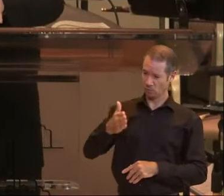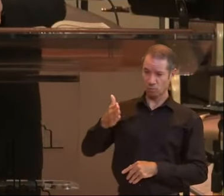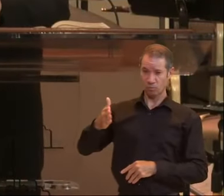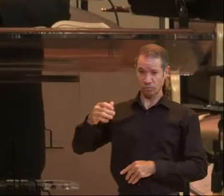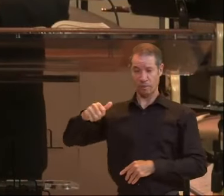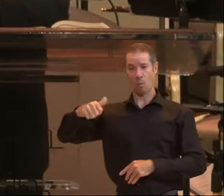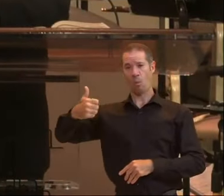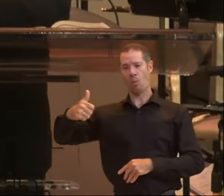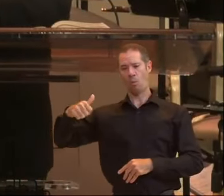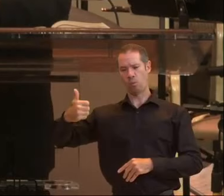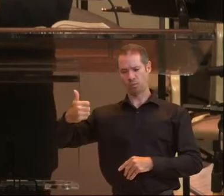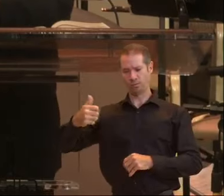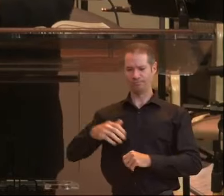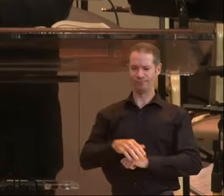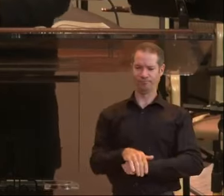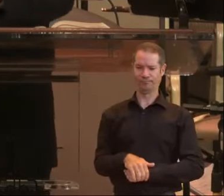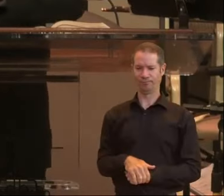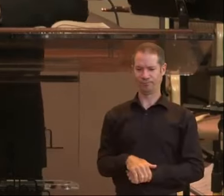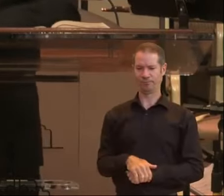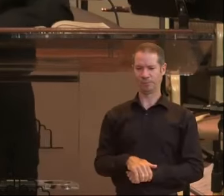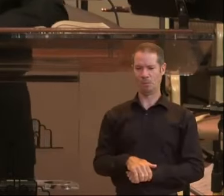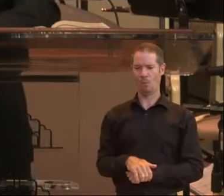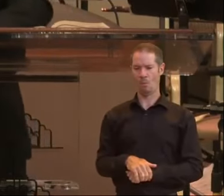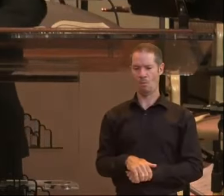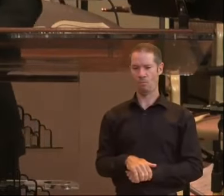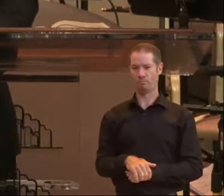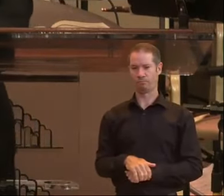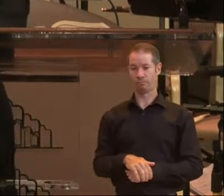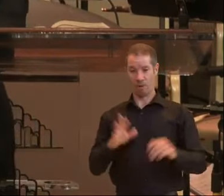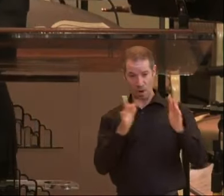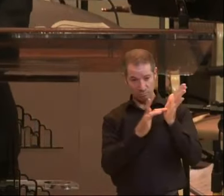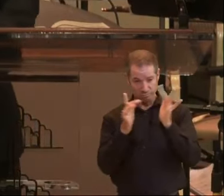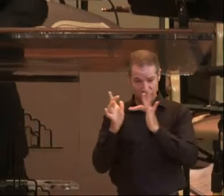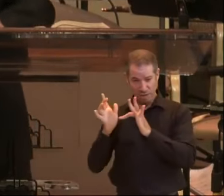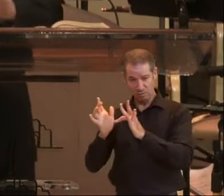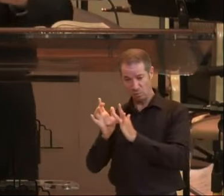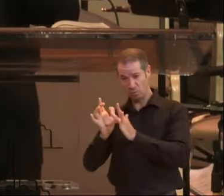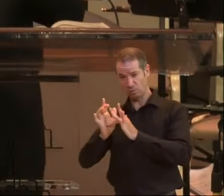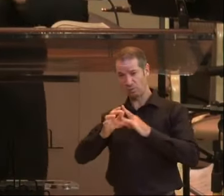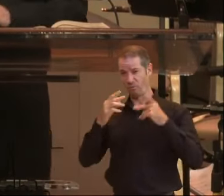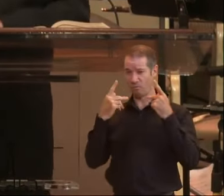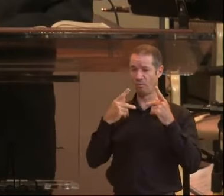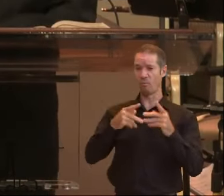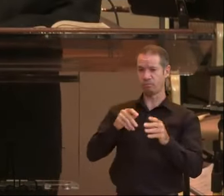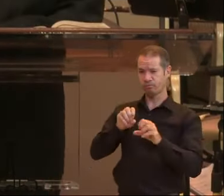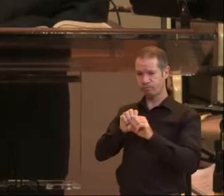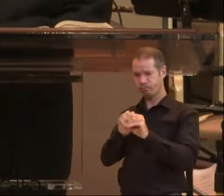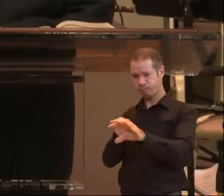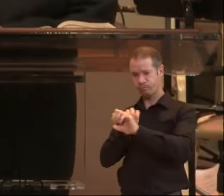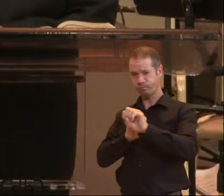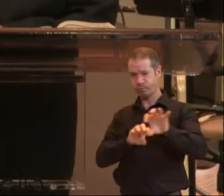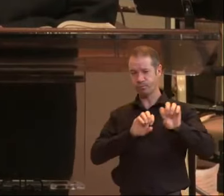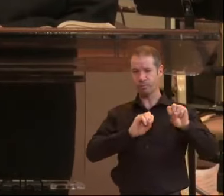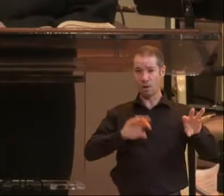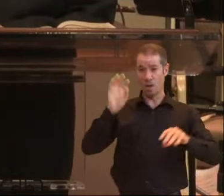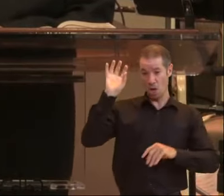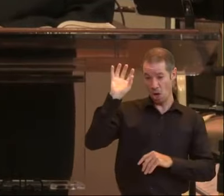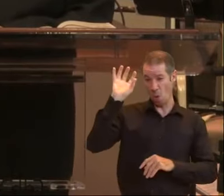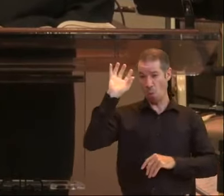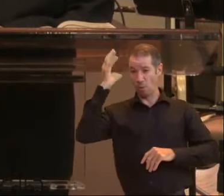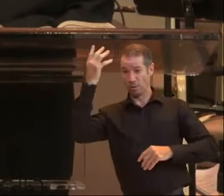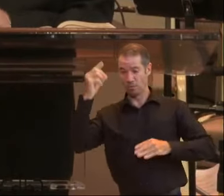verso 11, não sei se... Isso. Jesus falando ali, depois de um grande